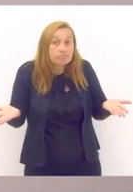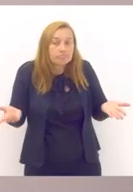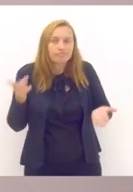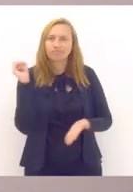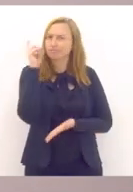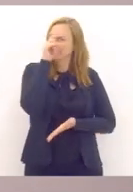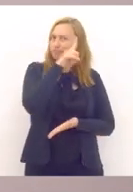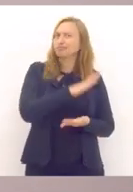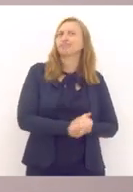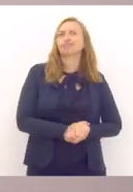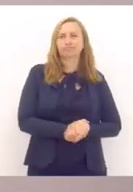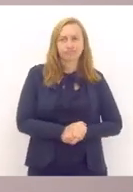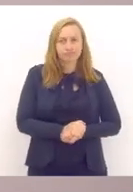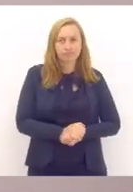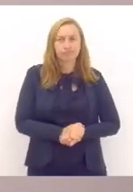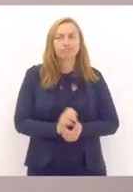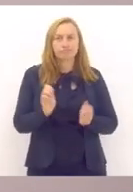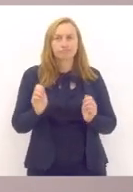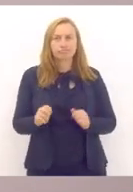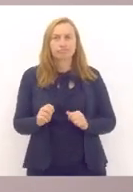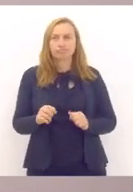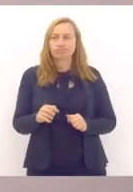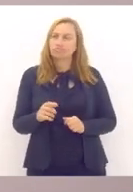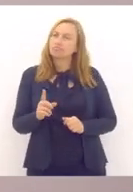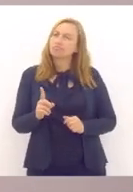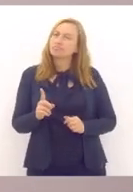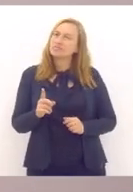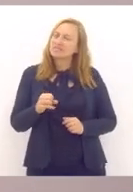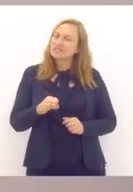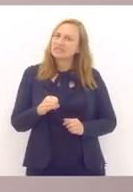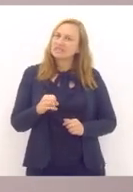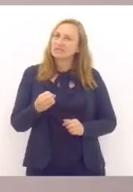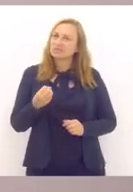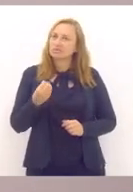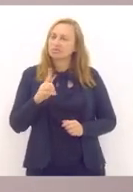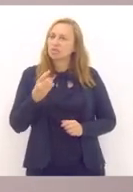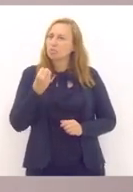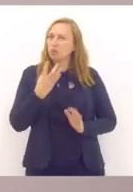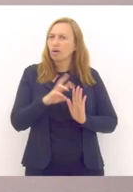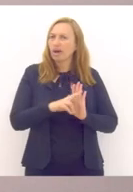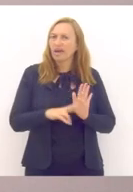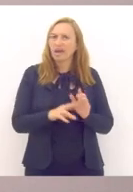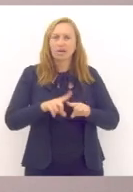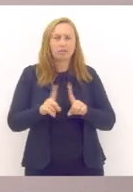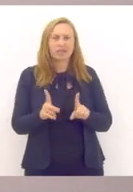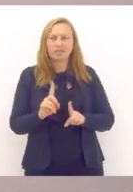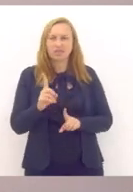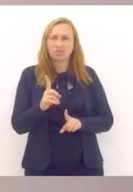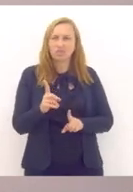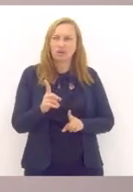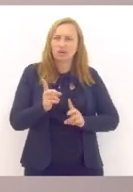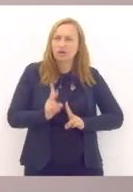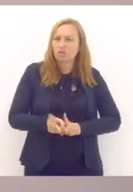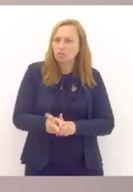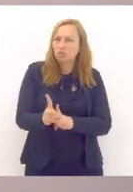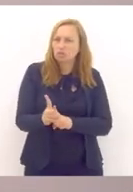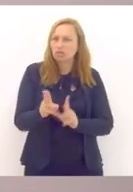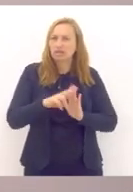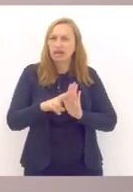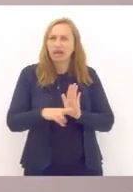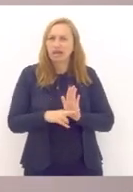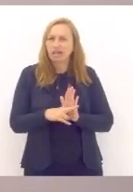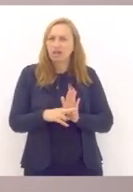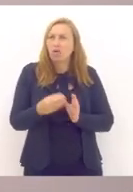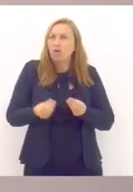difícil. Você pode até não ter uma regra boa, mas se ela é uma regra que não é constante, não tem empresário